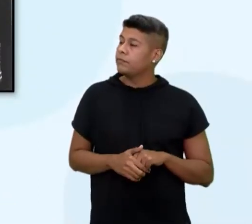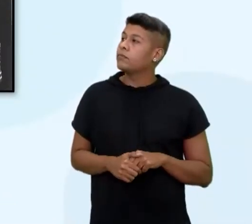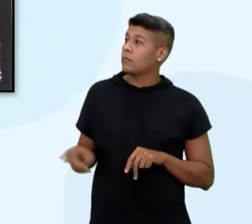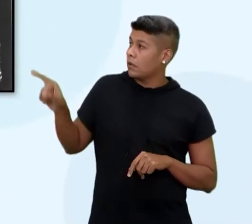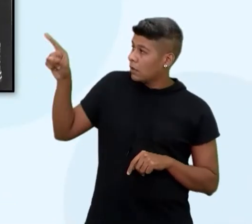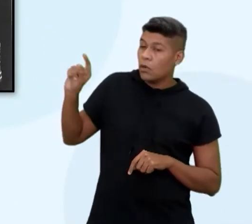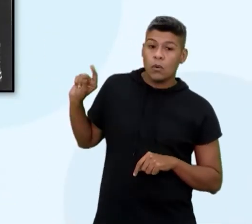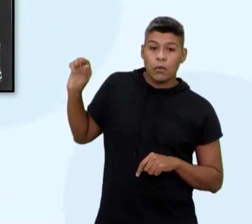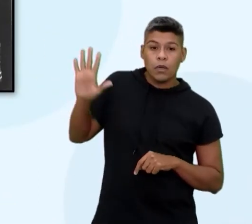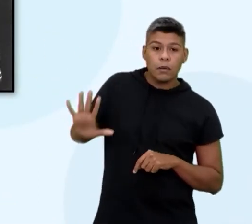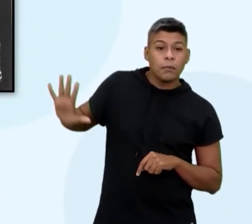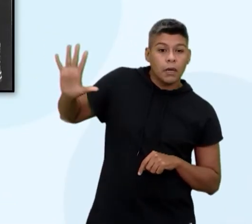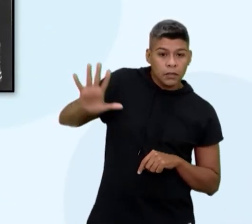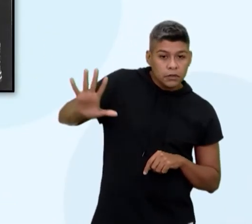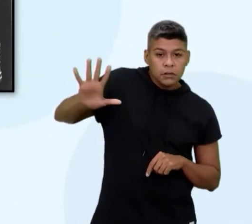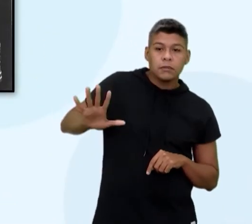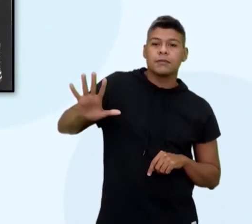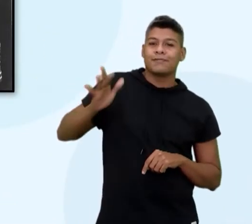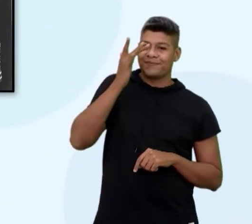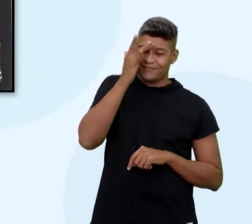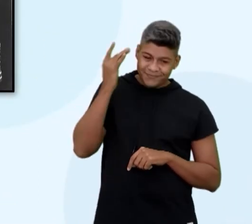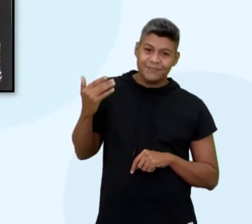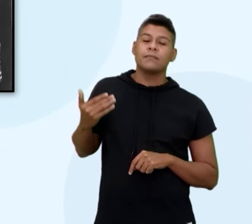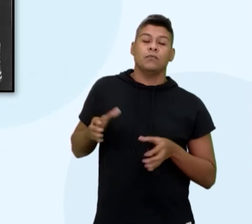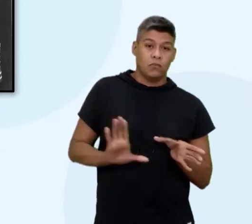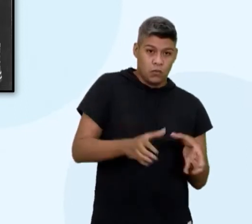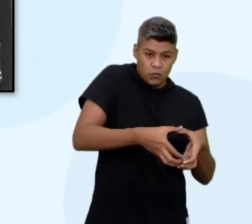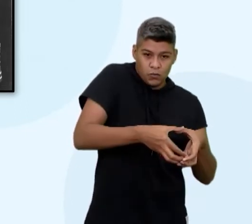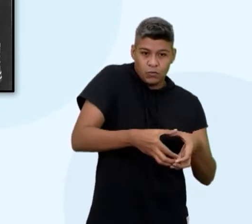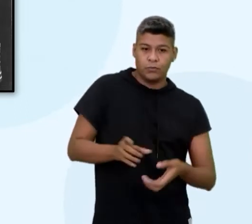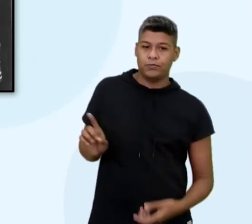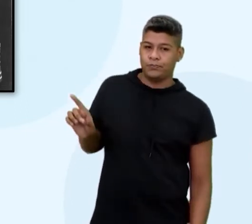nós temos a imagem de um inuit, né, numa barraca.